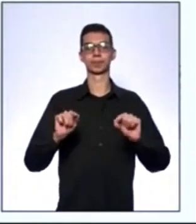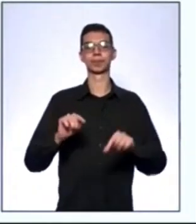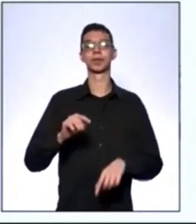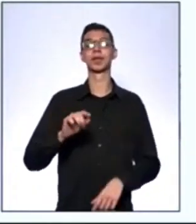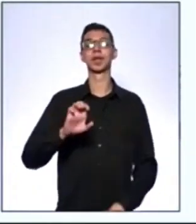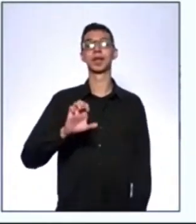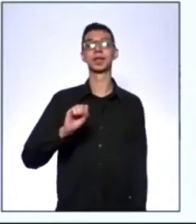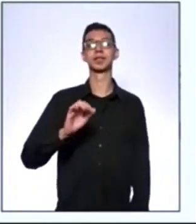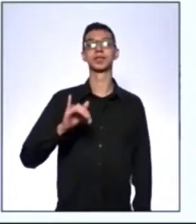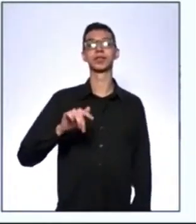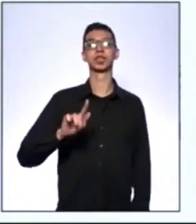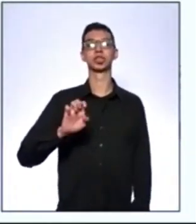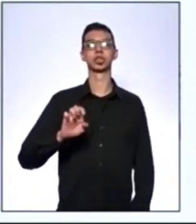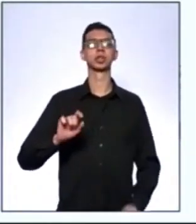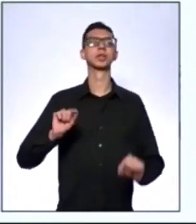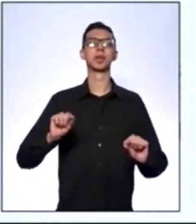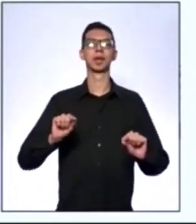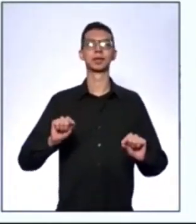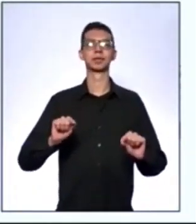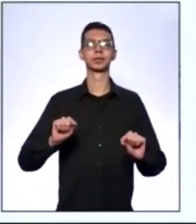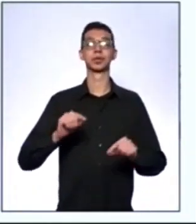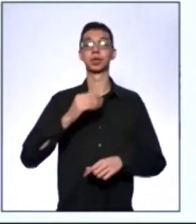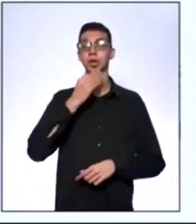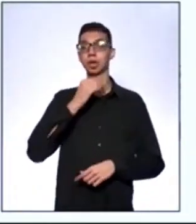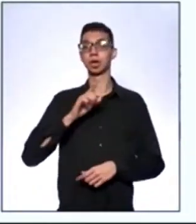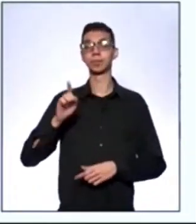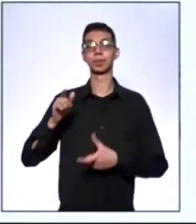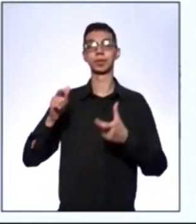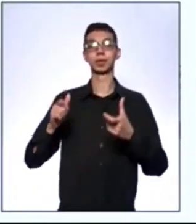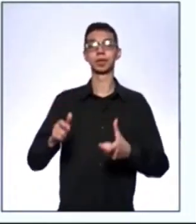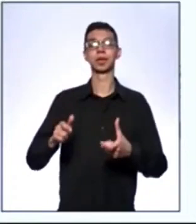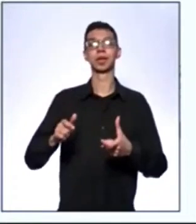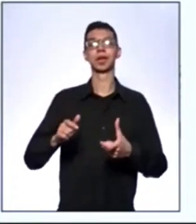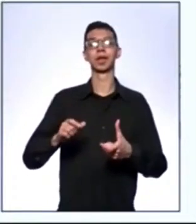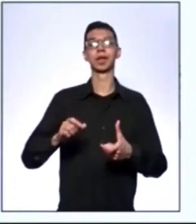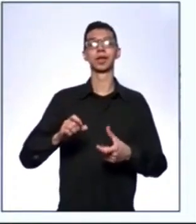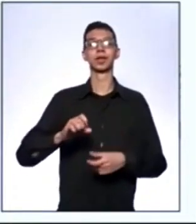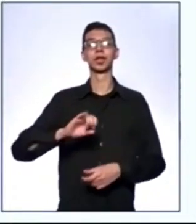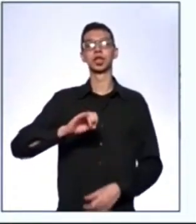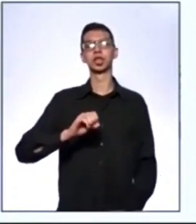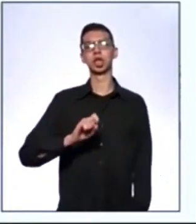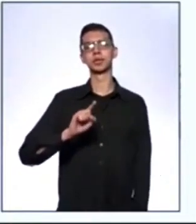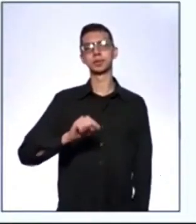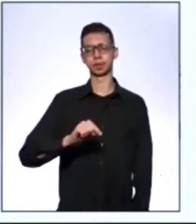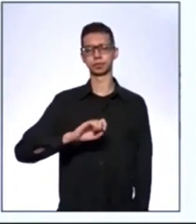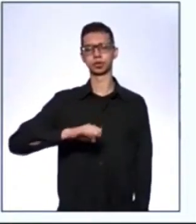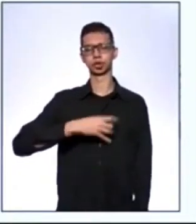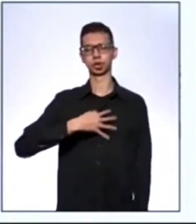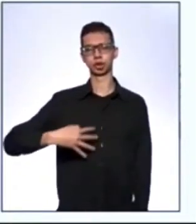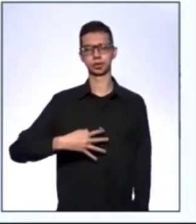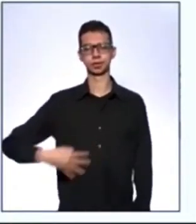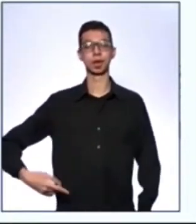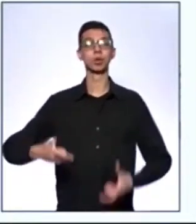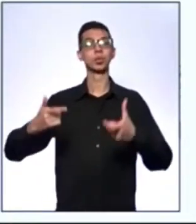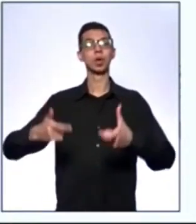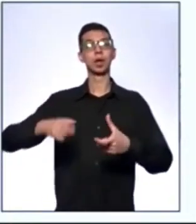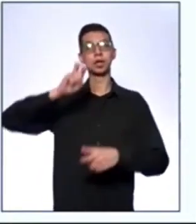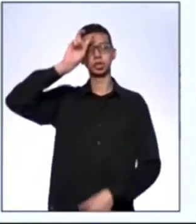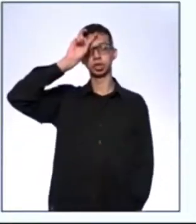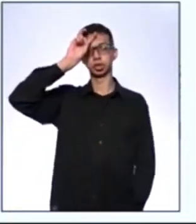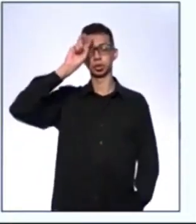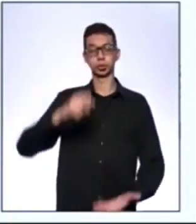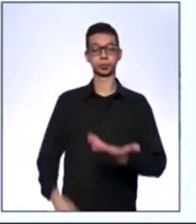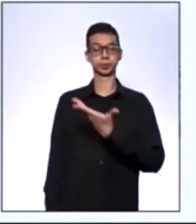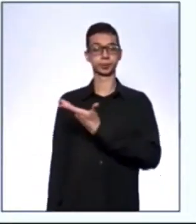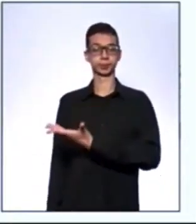Egito. O que aqui é manifestação imaterial de cultura? Imaterial.